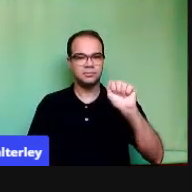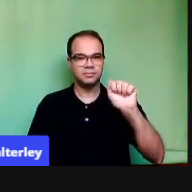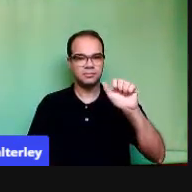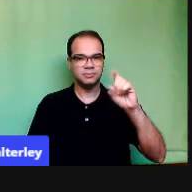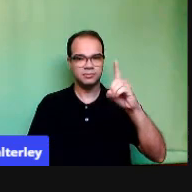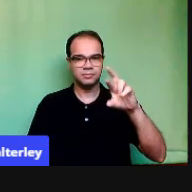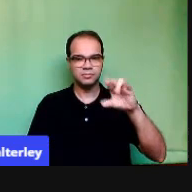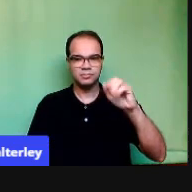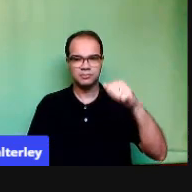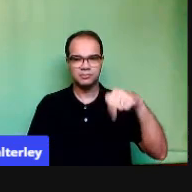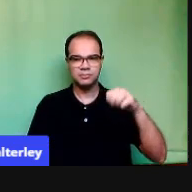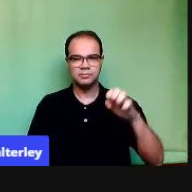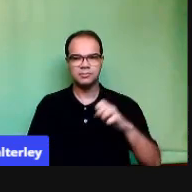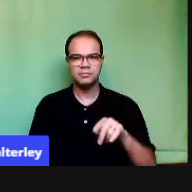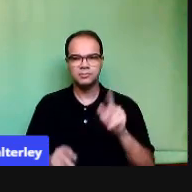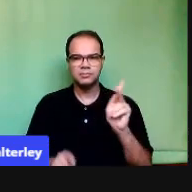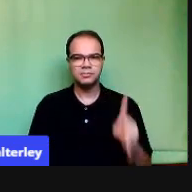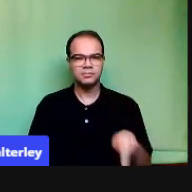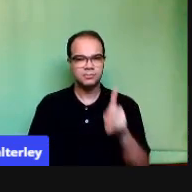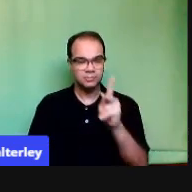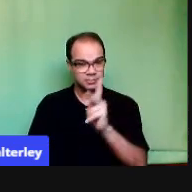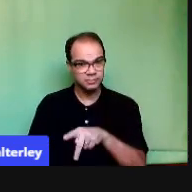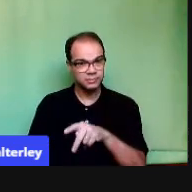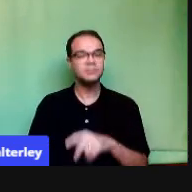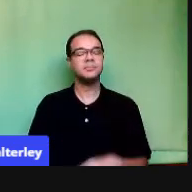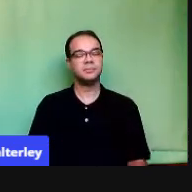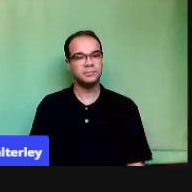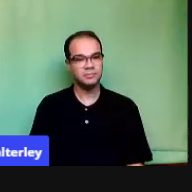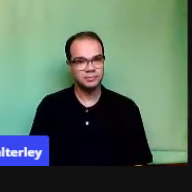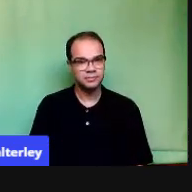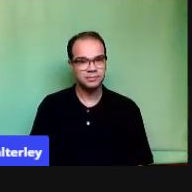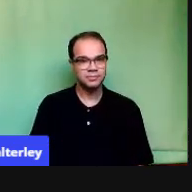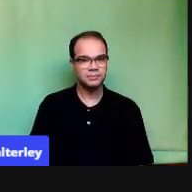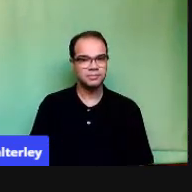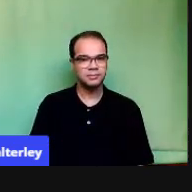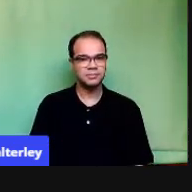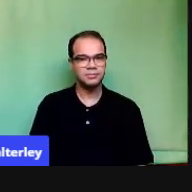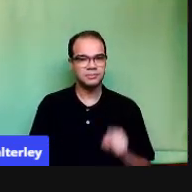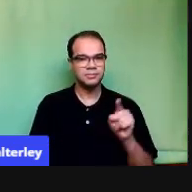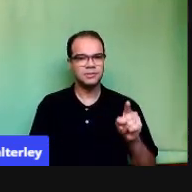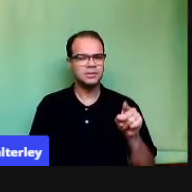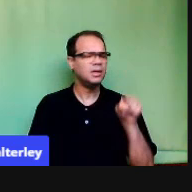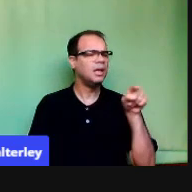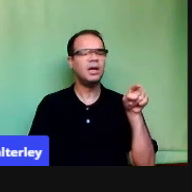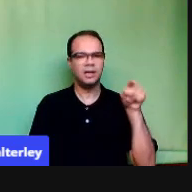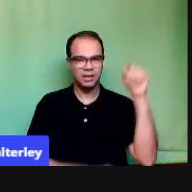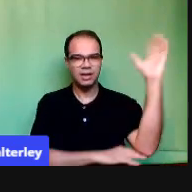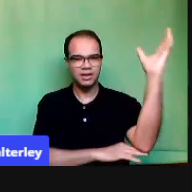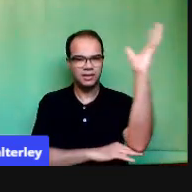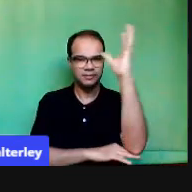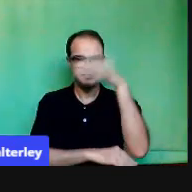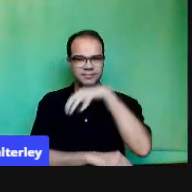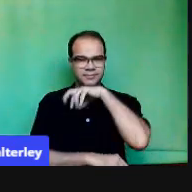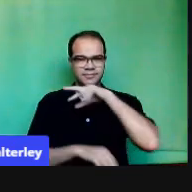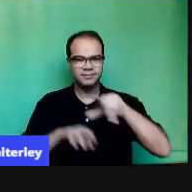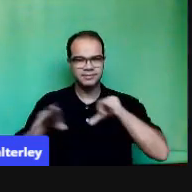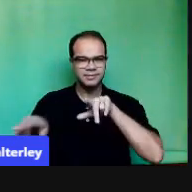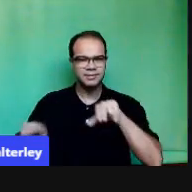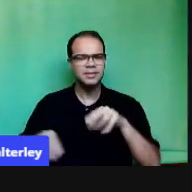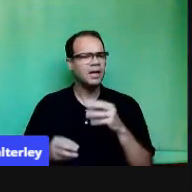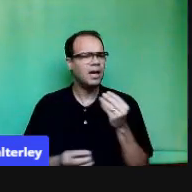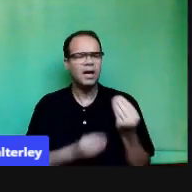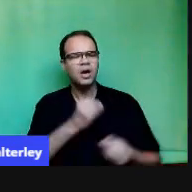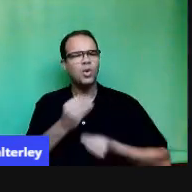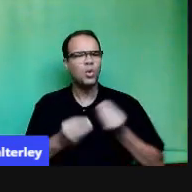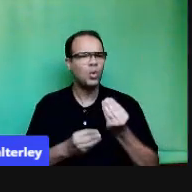de psicobiologia, trabalhou com animais silvestres na área de comportamento e vai colaborar com a gente aqui